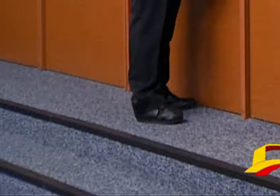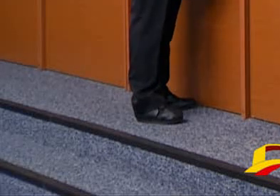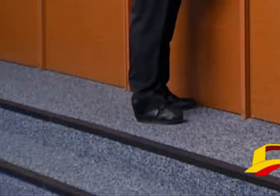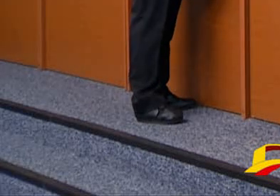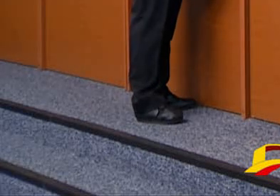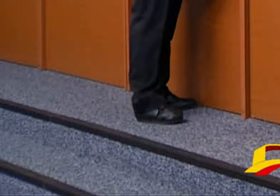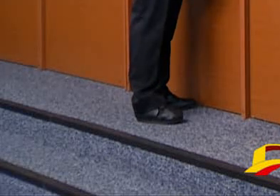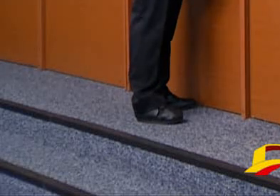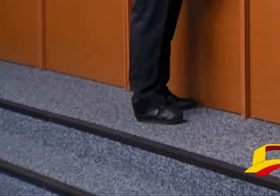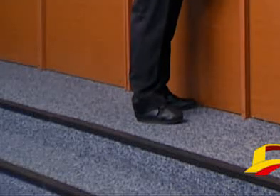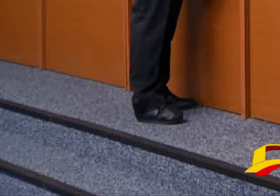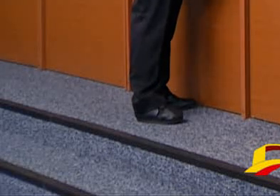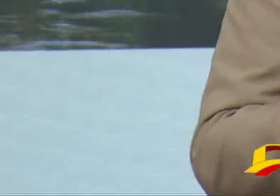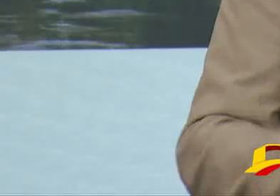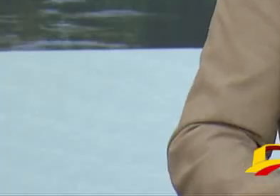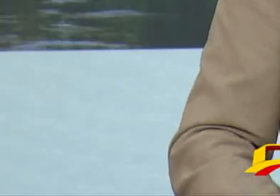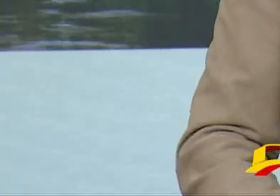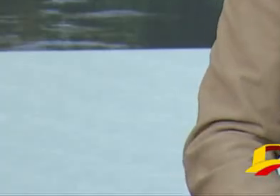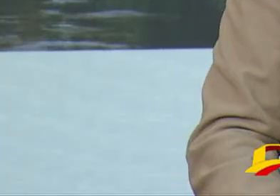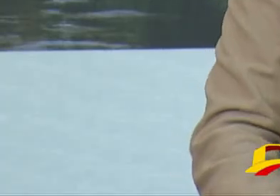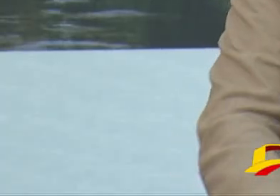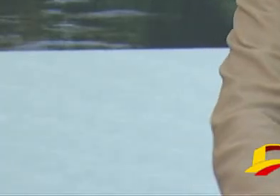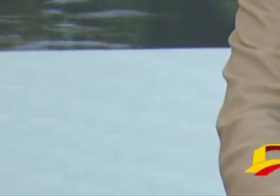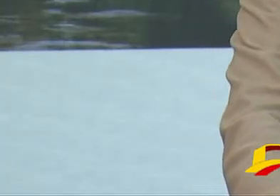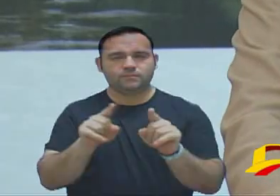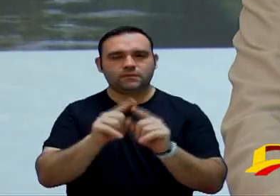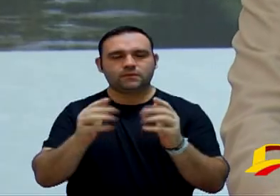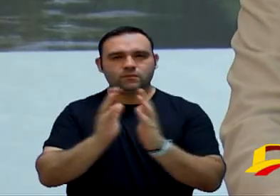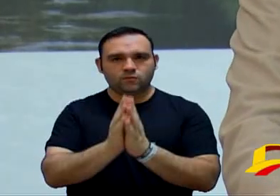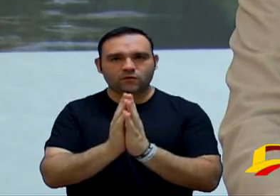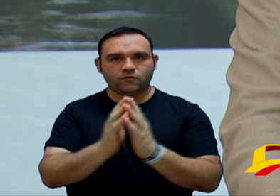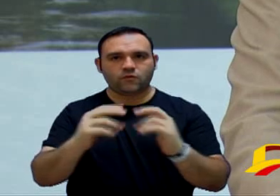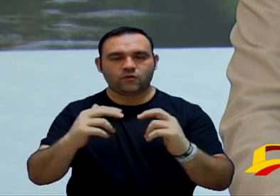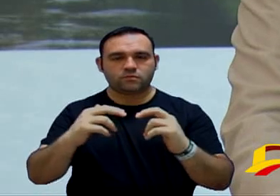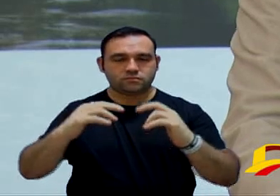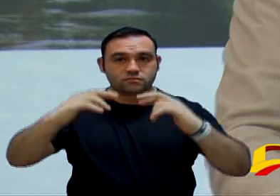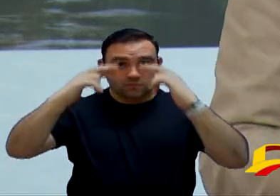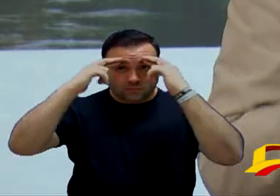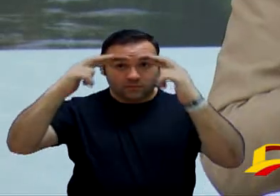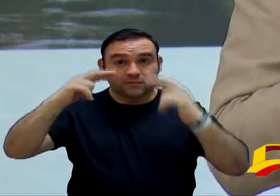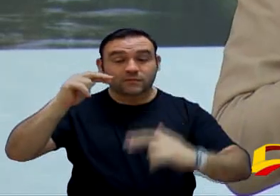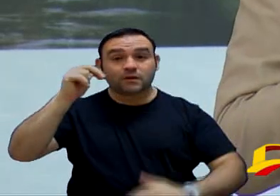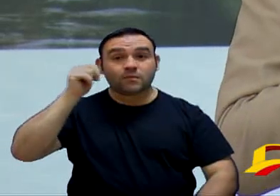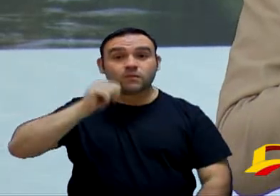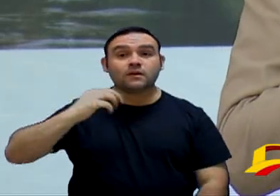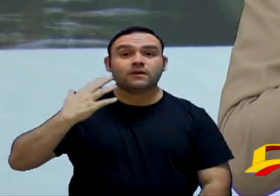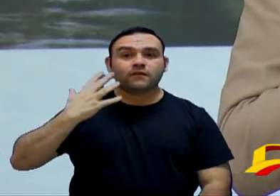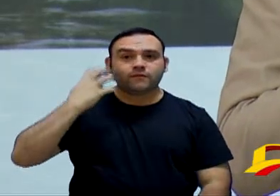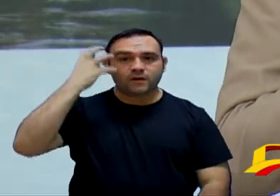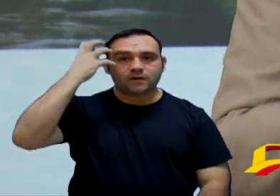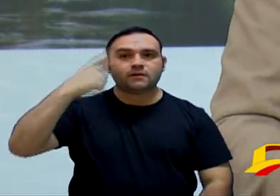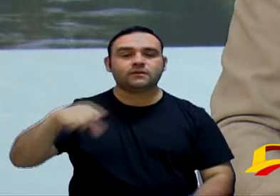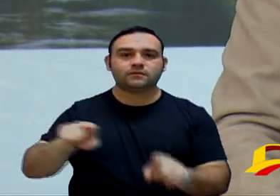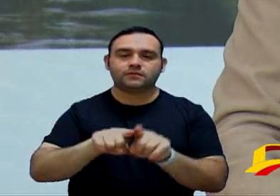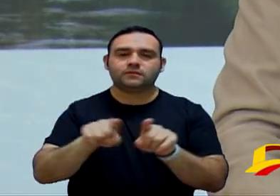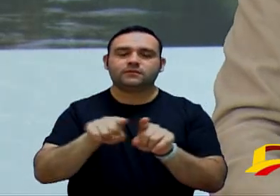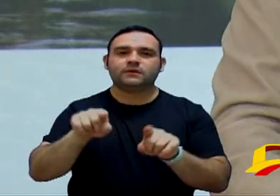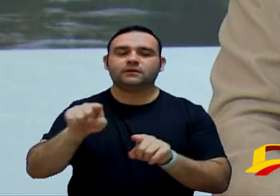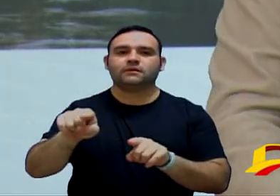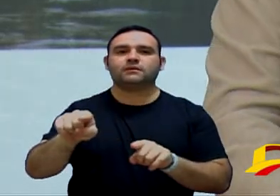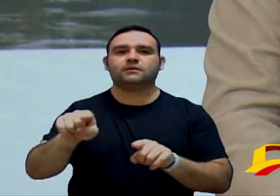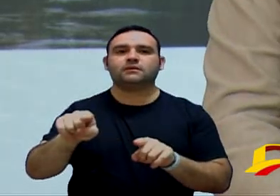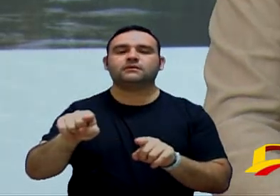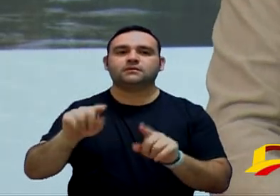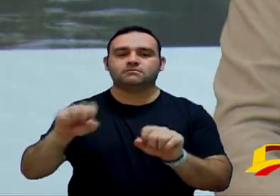eu venho pedir até a respeito onde a Fernanda também é vereadora Fernanda tá